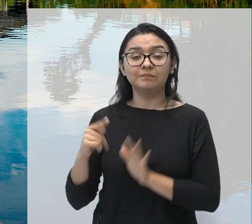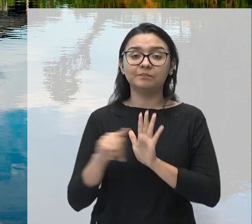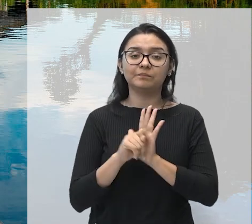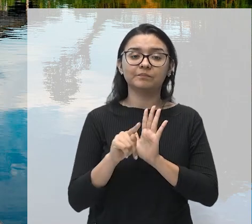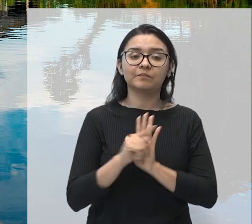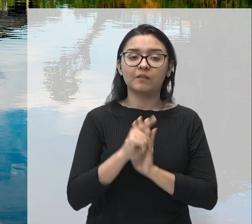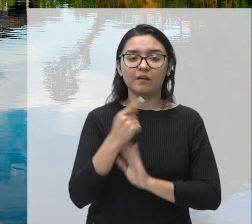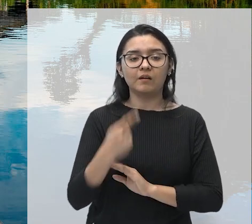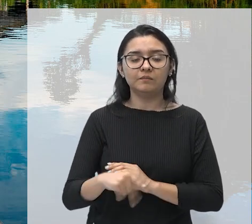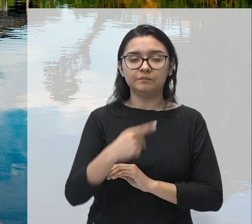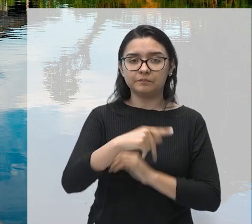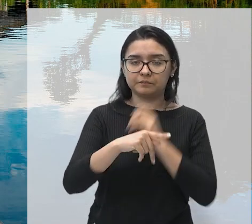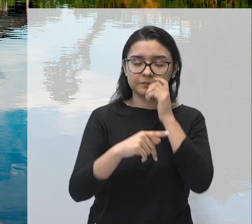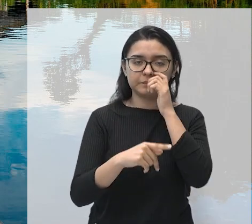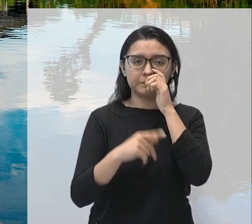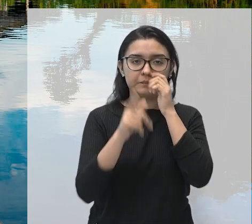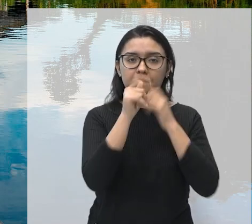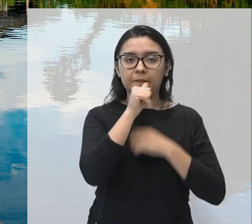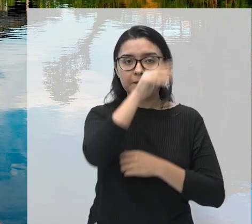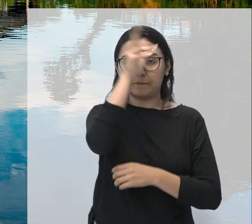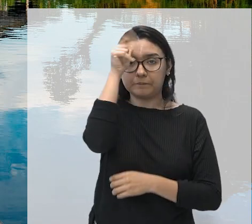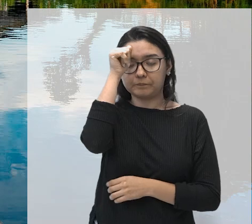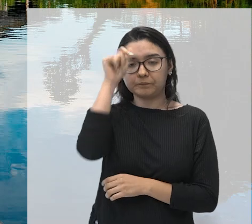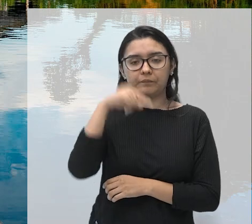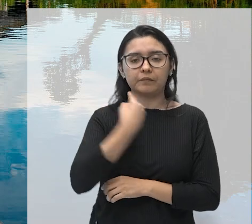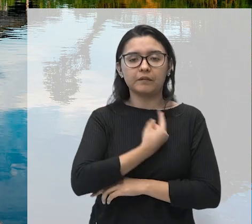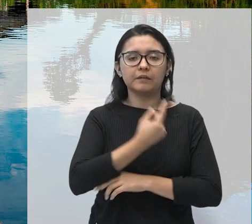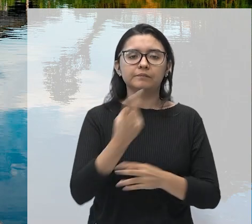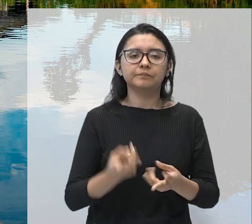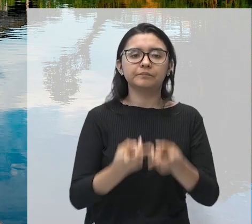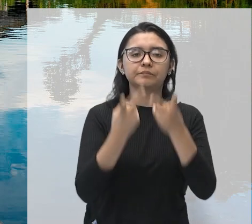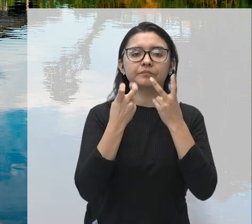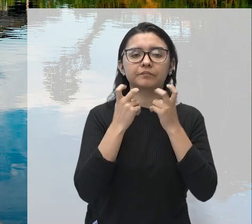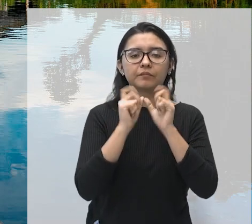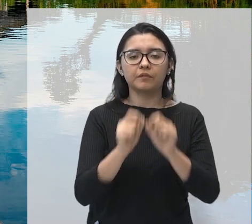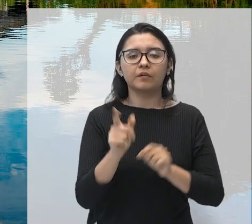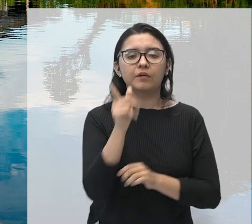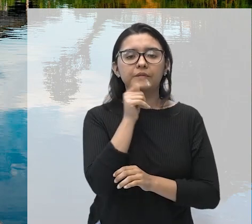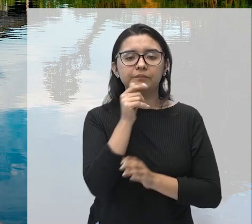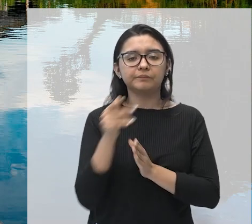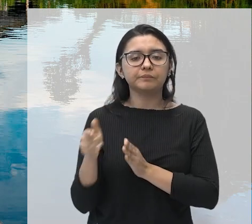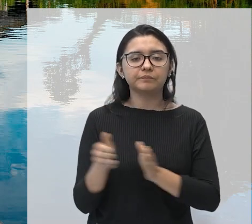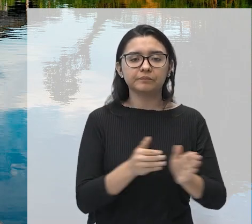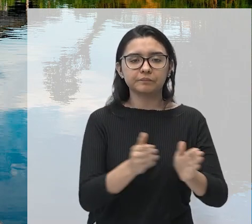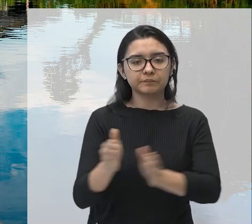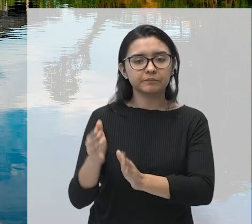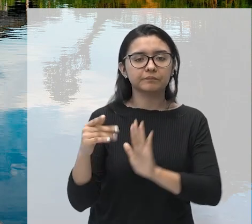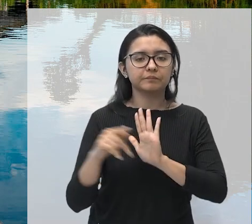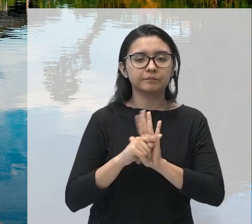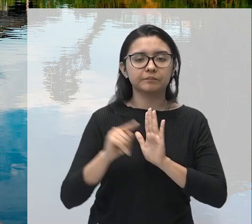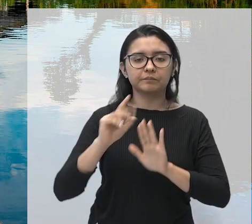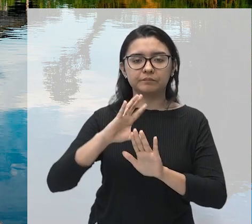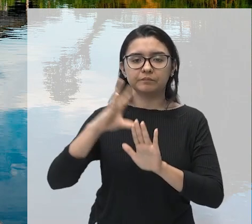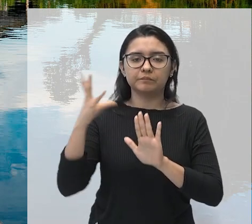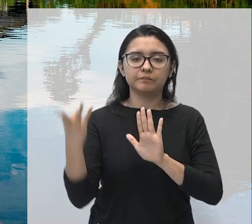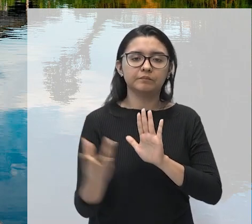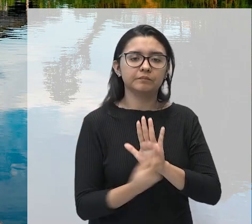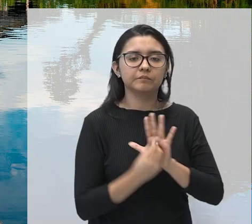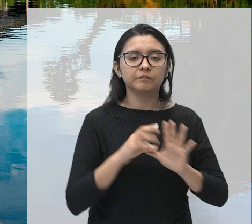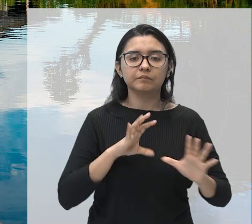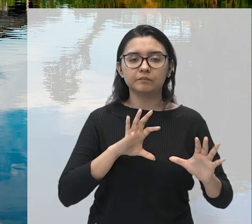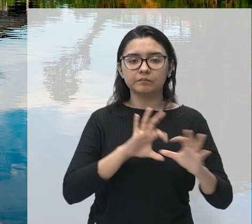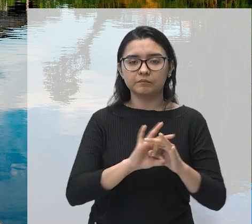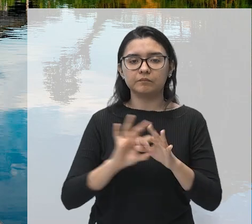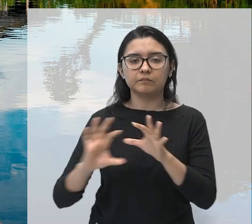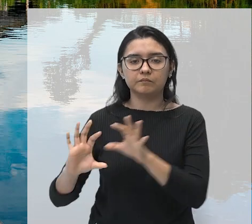Amazonas, nós podemos observar que os rios da Amazônia, eles estão